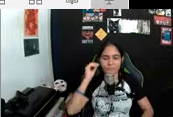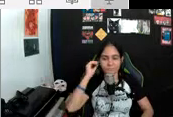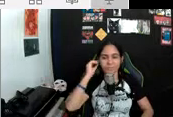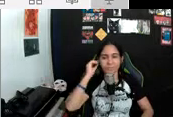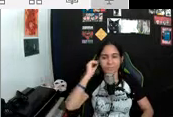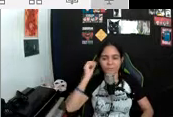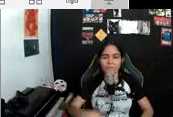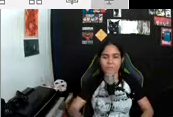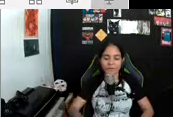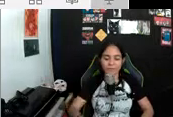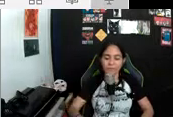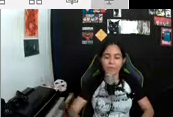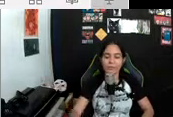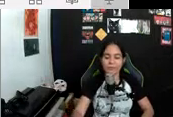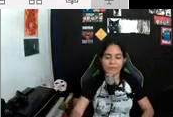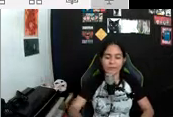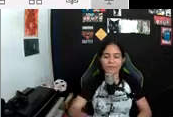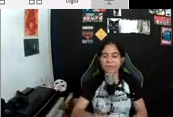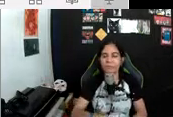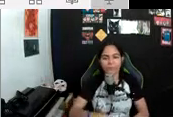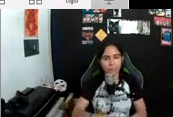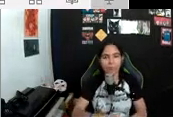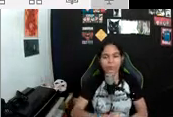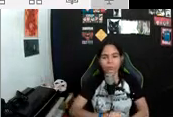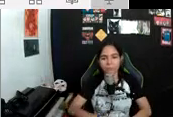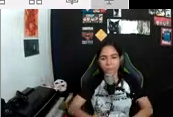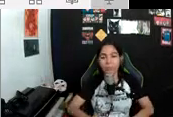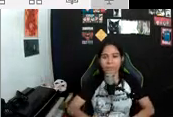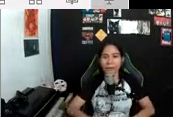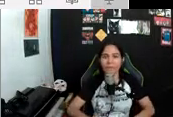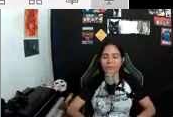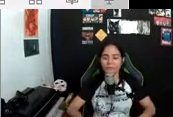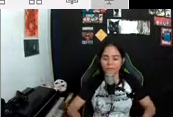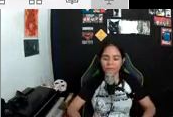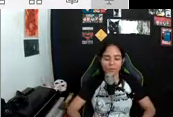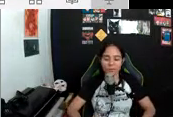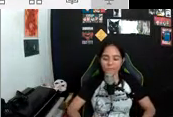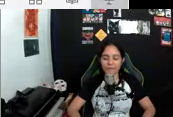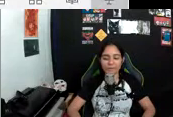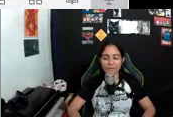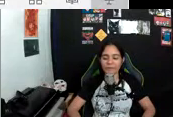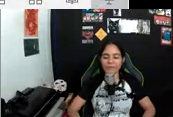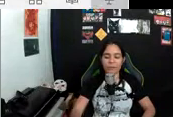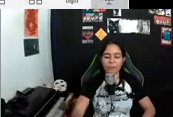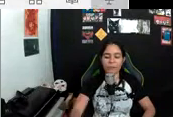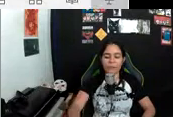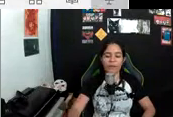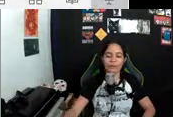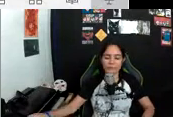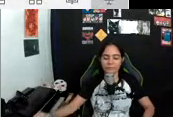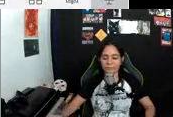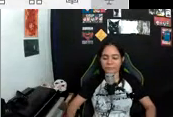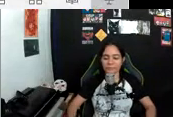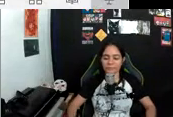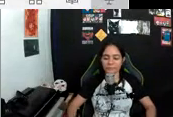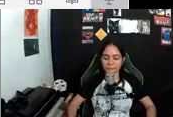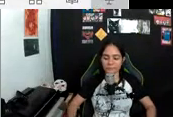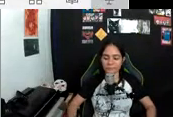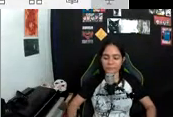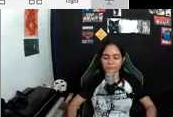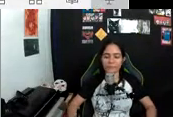profissão. Com certeza. Receber processo, é muito, muito grave, gente. Vocês não têm noção da gravidade do prontuário, não.